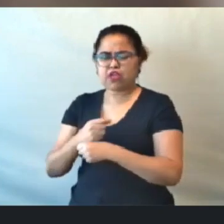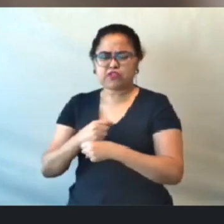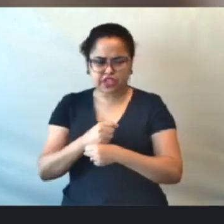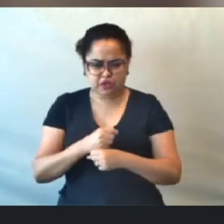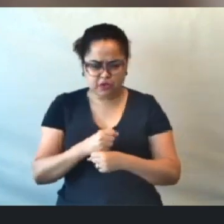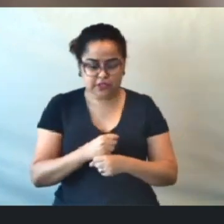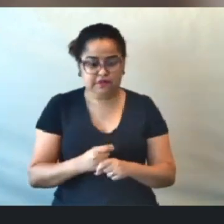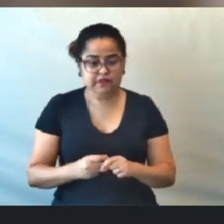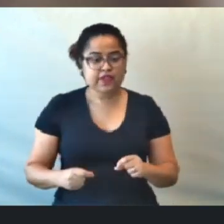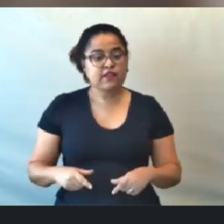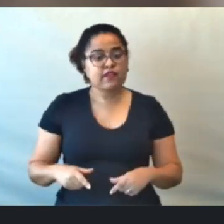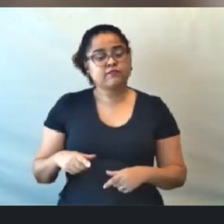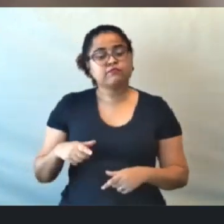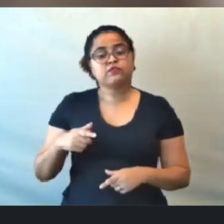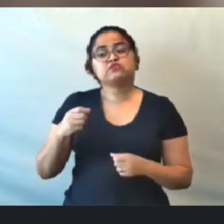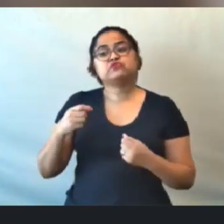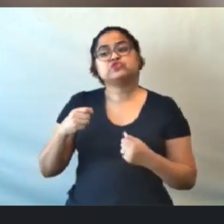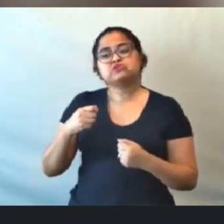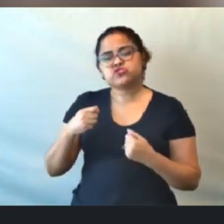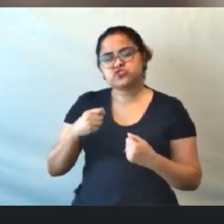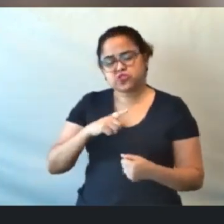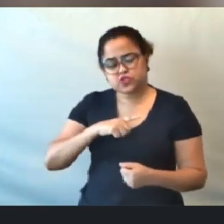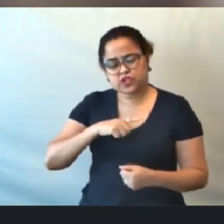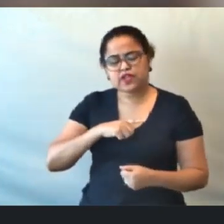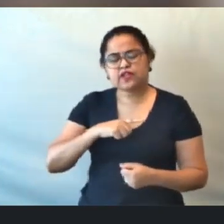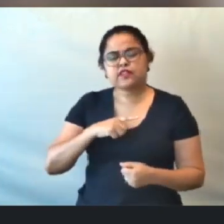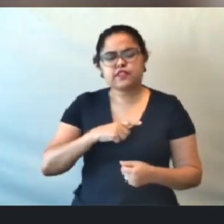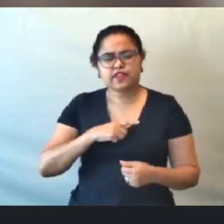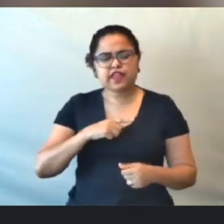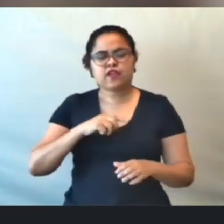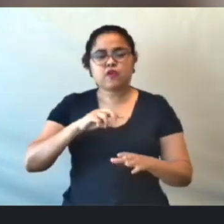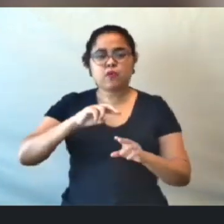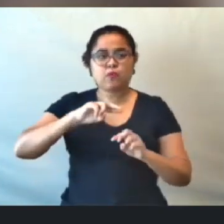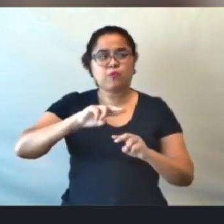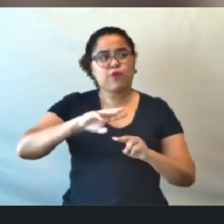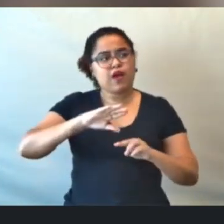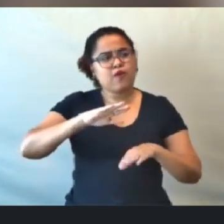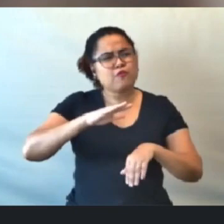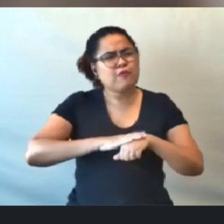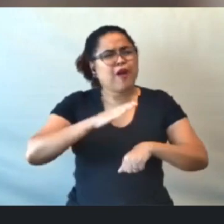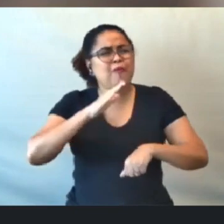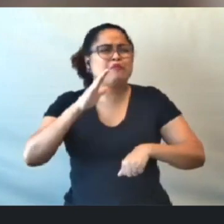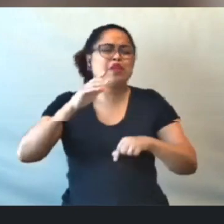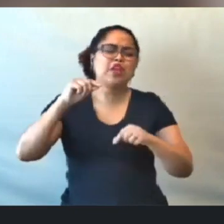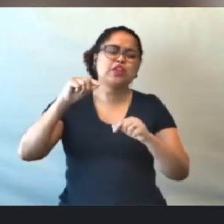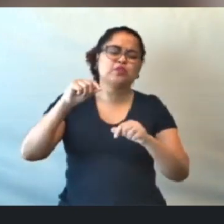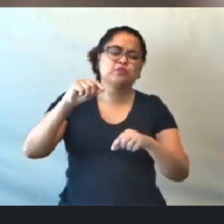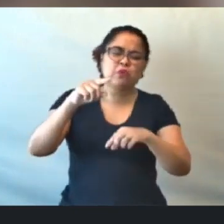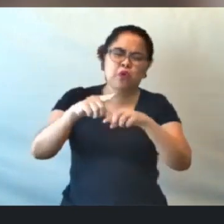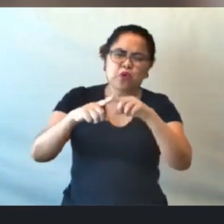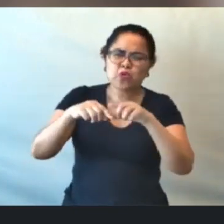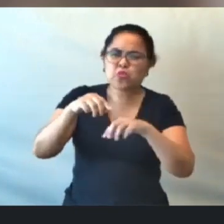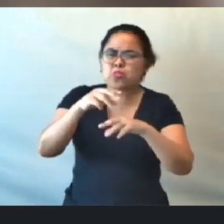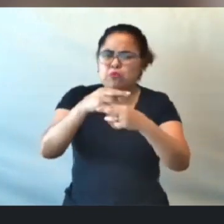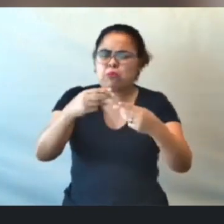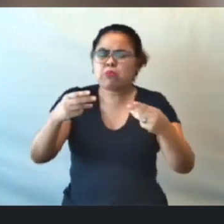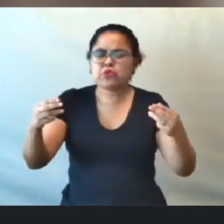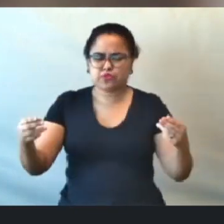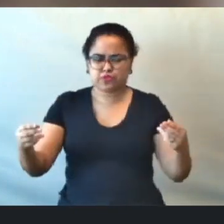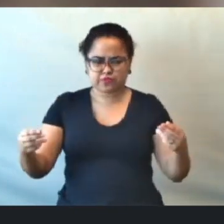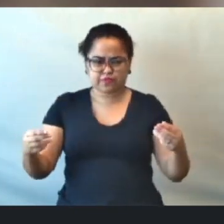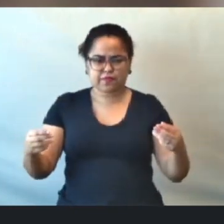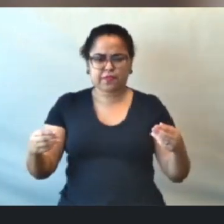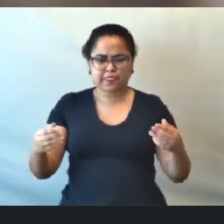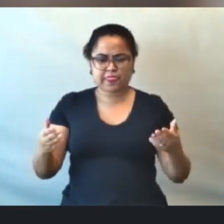aumento do material, da aplicação, né? É mais ou menos, novamente, vou fazer uma comparação com medicina, se há uma piora do doente, bom,